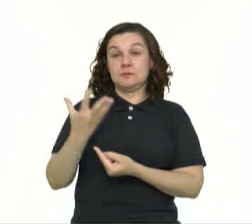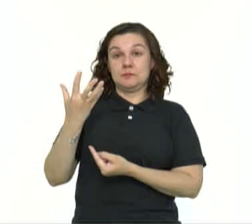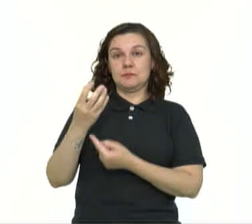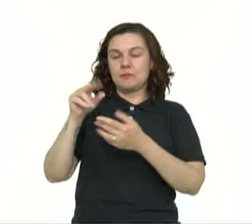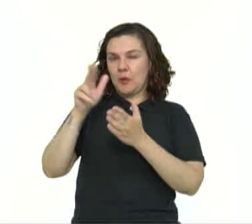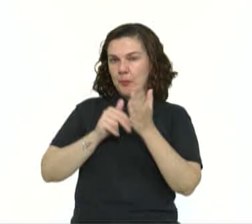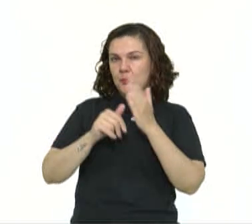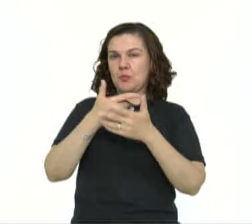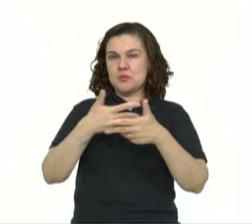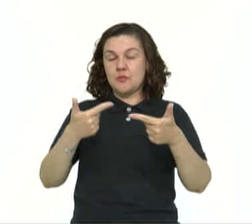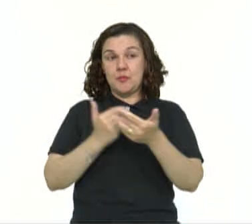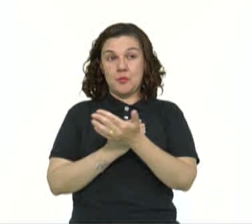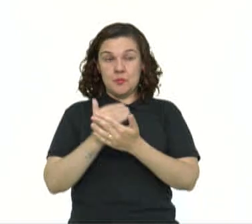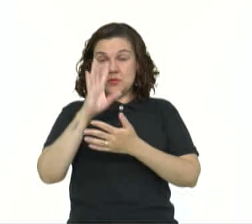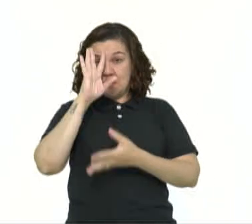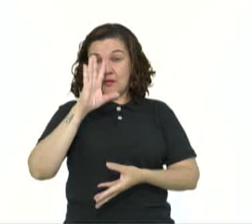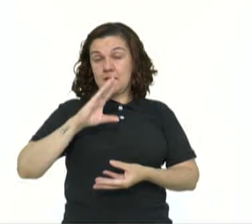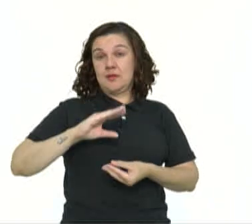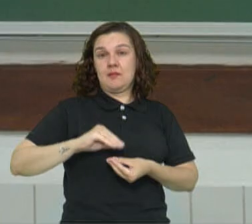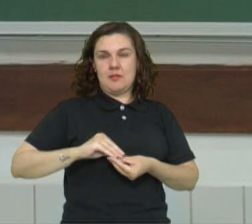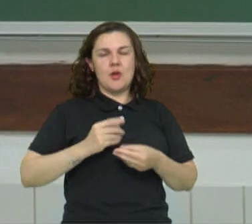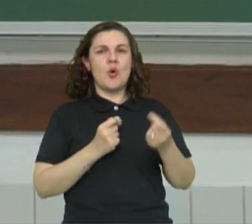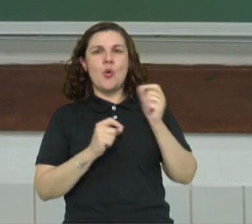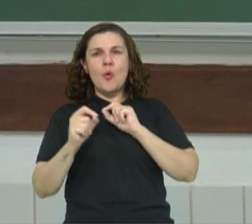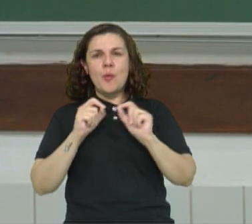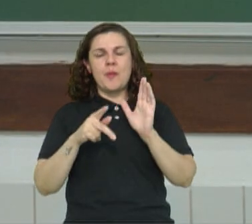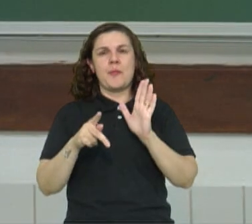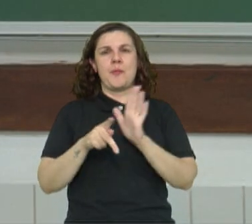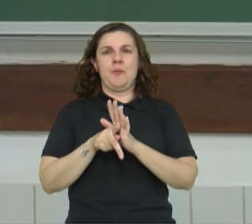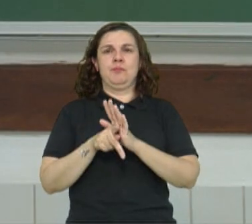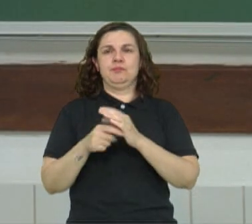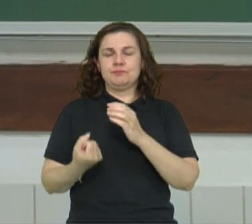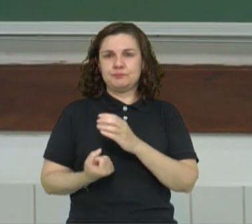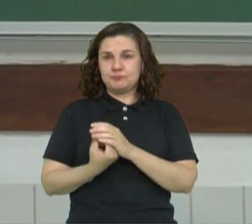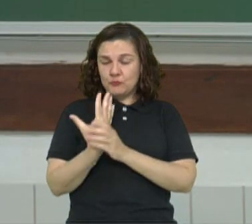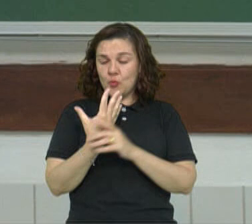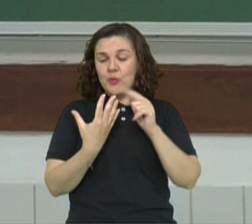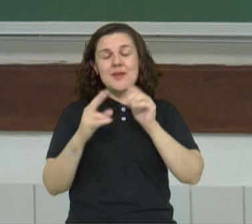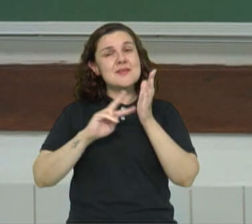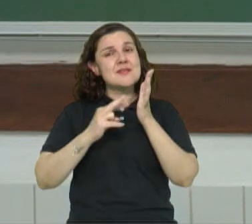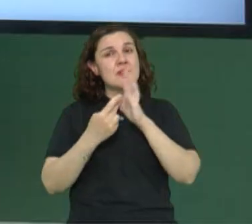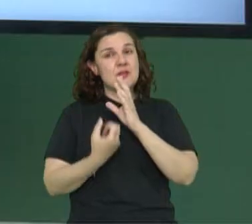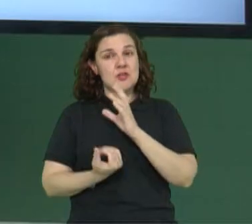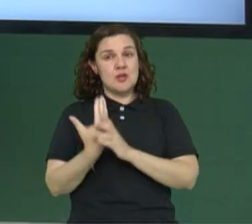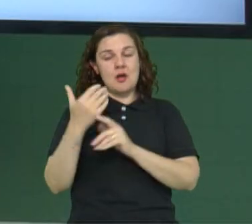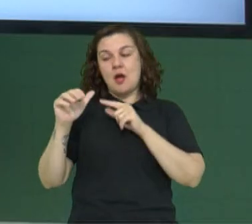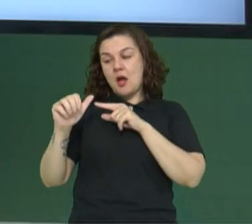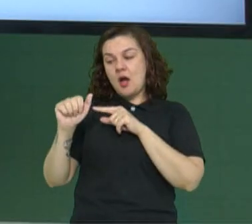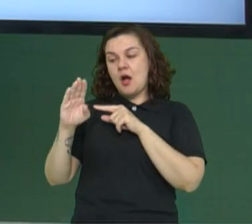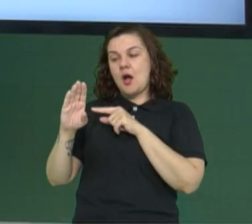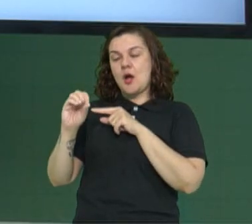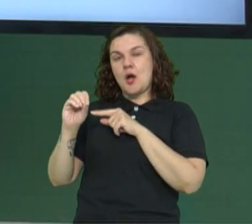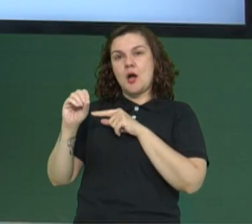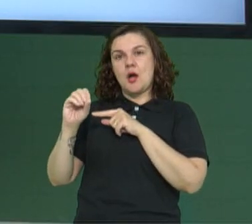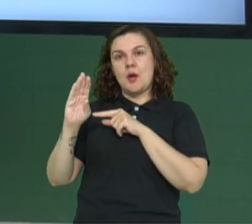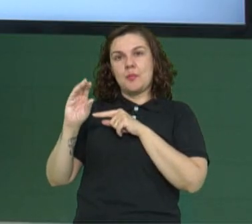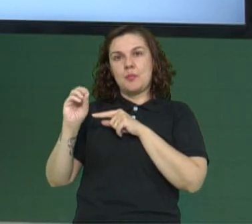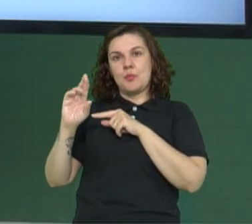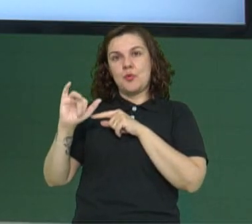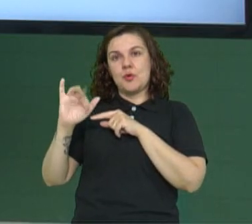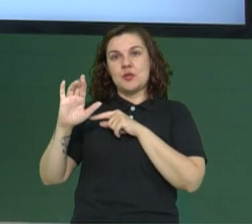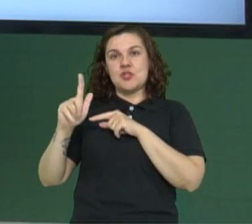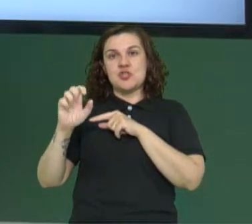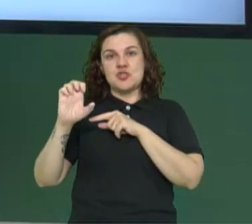aula entendendo o que são povos originários, que são povos aborígenes,